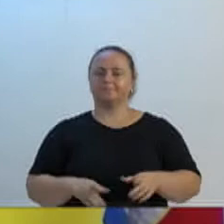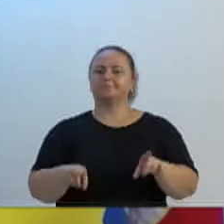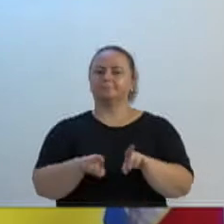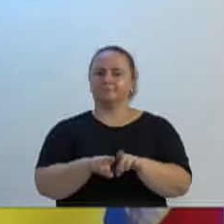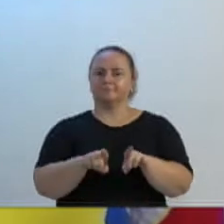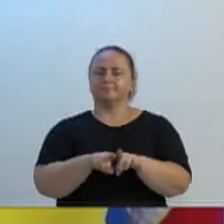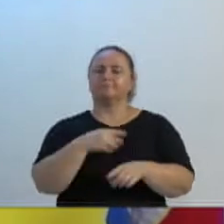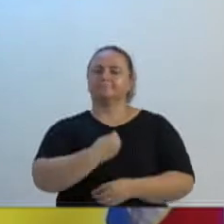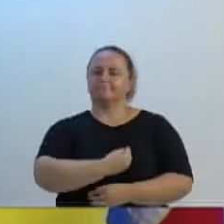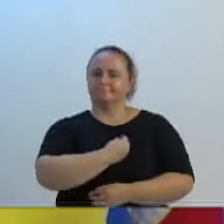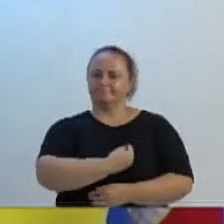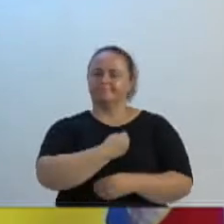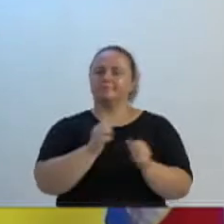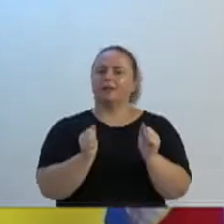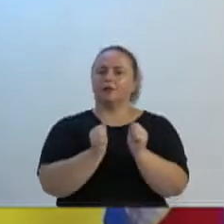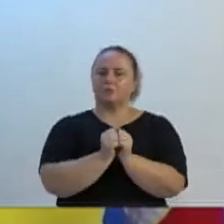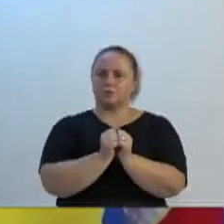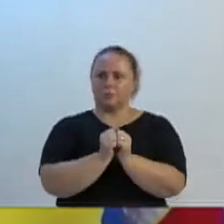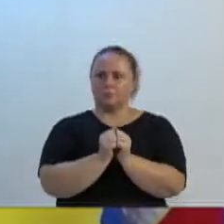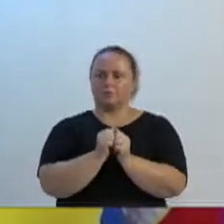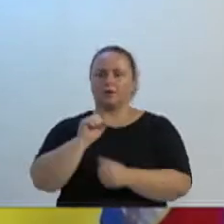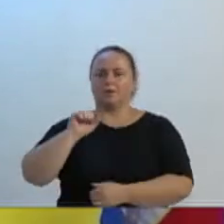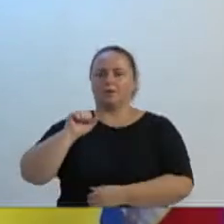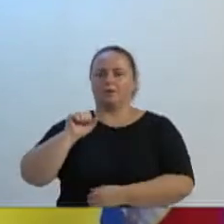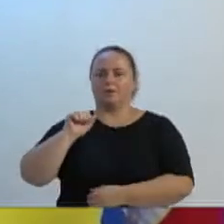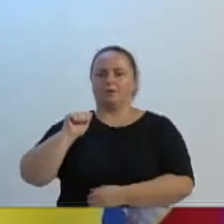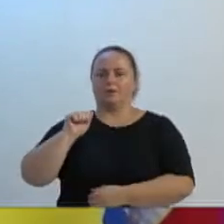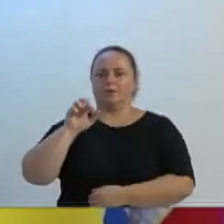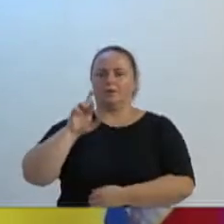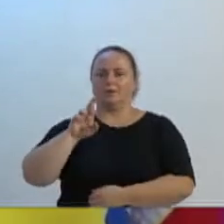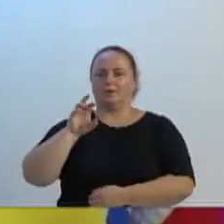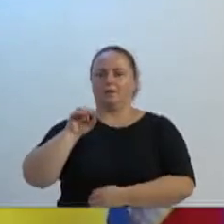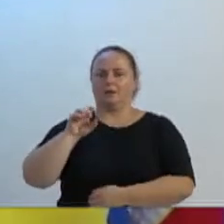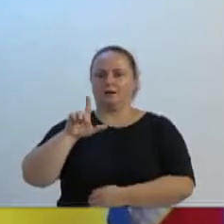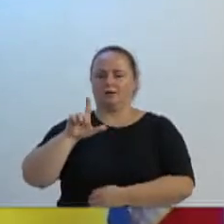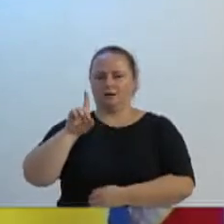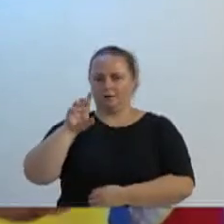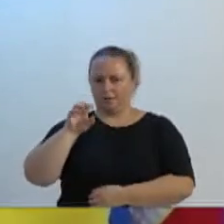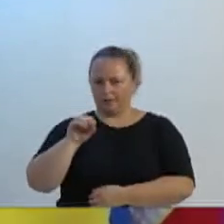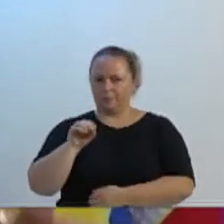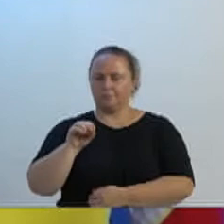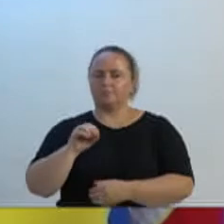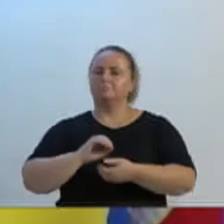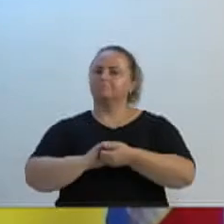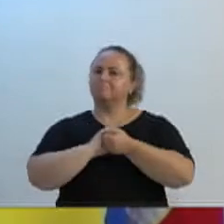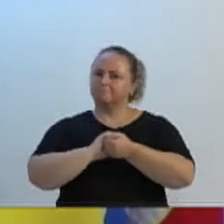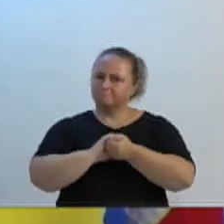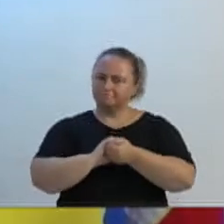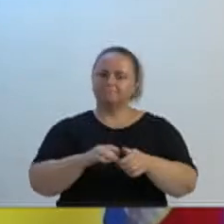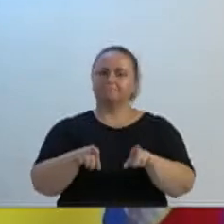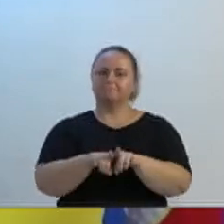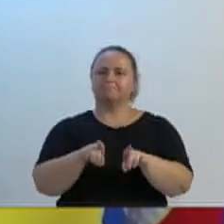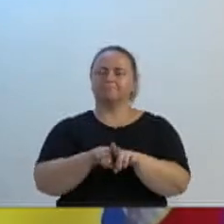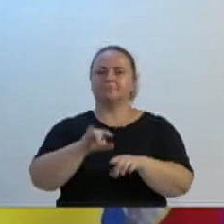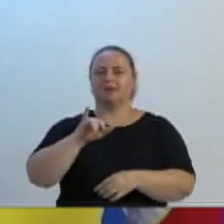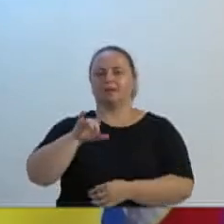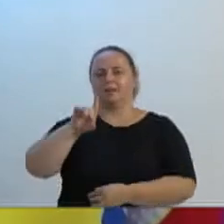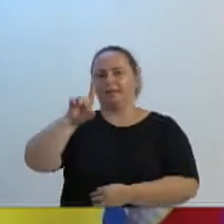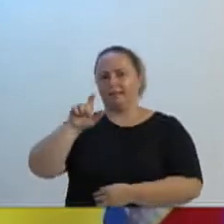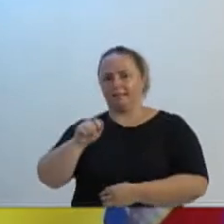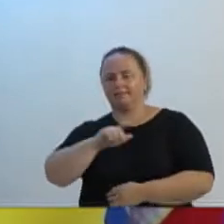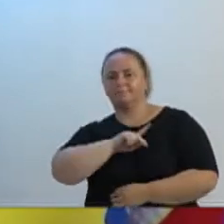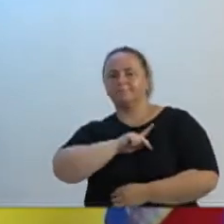querido de cano no haroldo e volte onde lá tiveram várias semanas parabenizar a ida e se tornou presidente